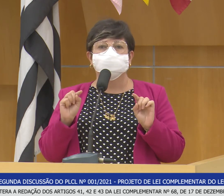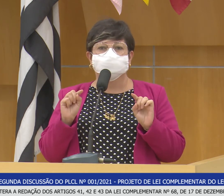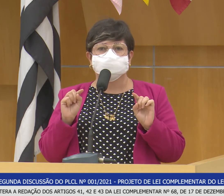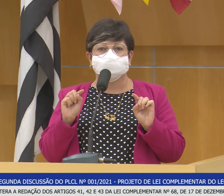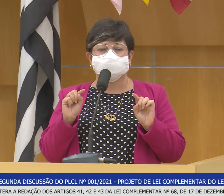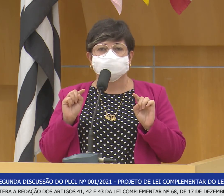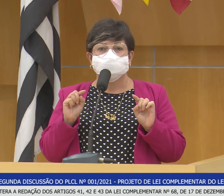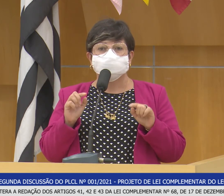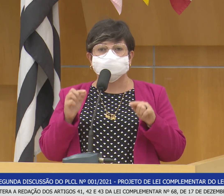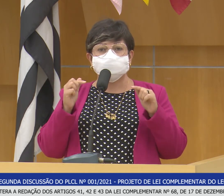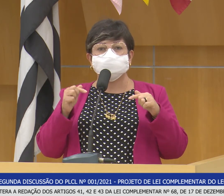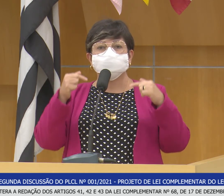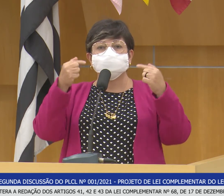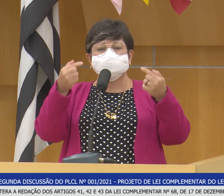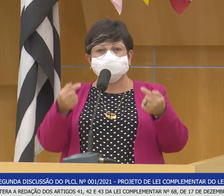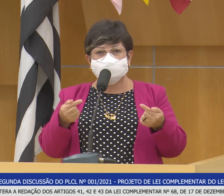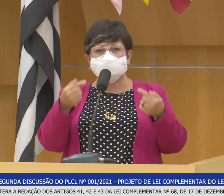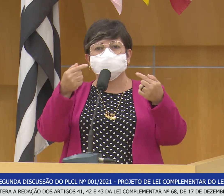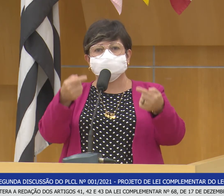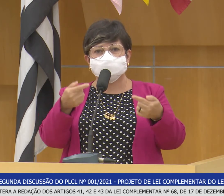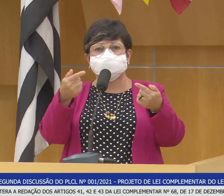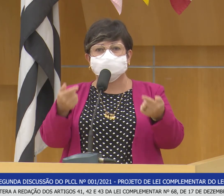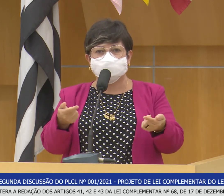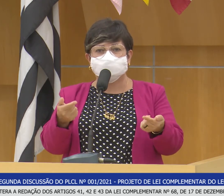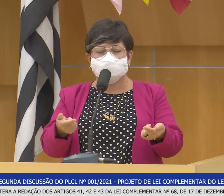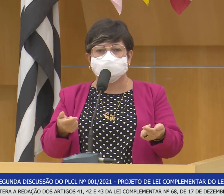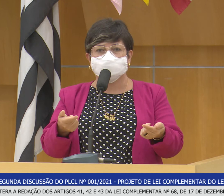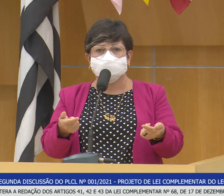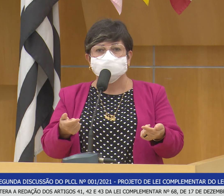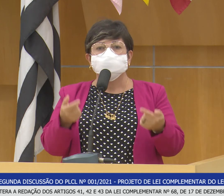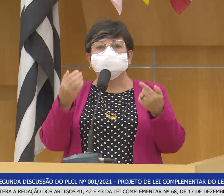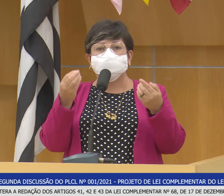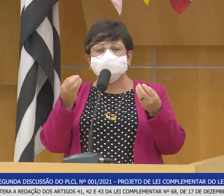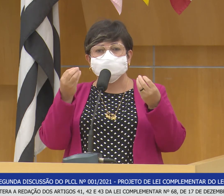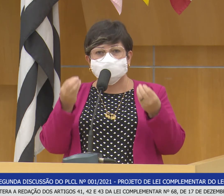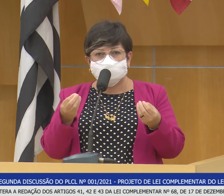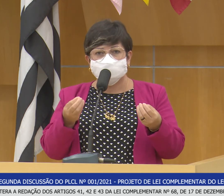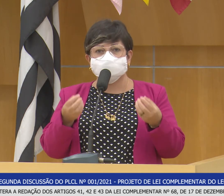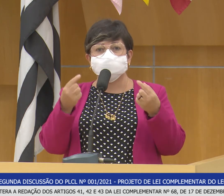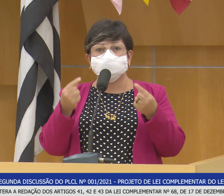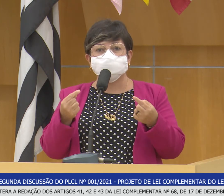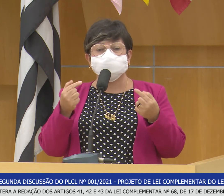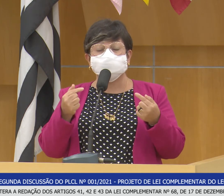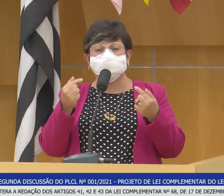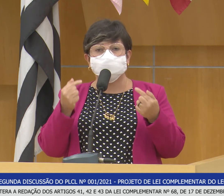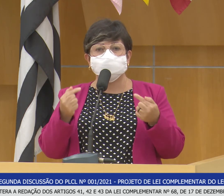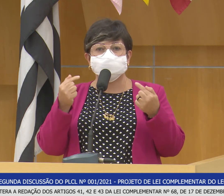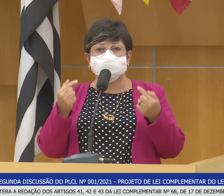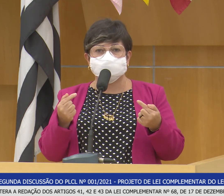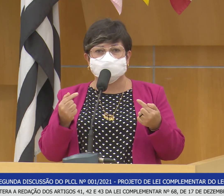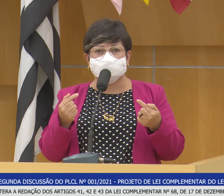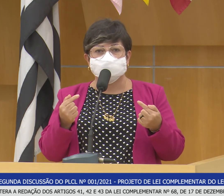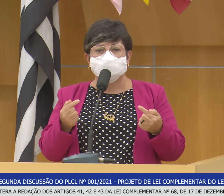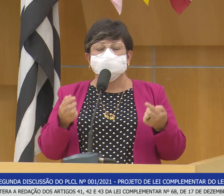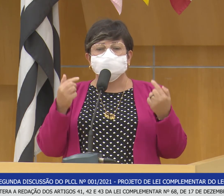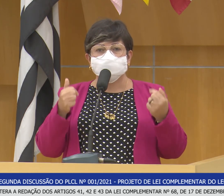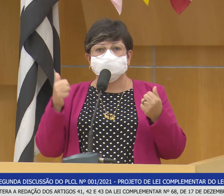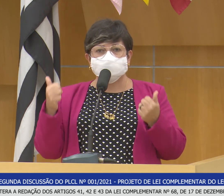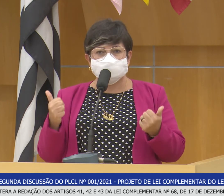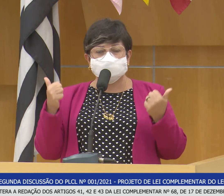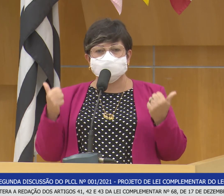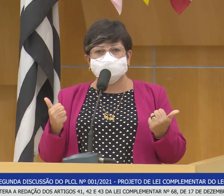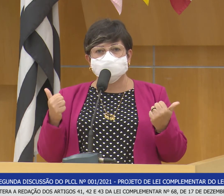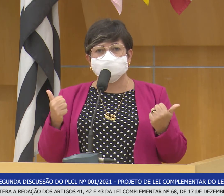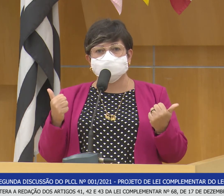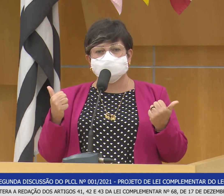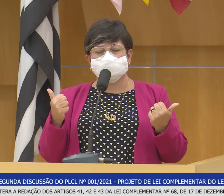aplicar multas, mas se for necessário, assim será feito, para que a gente possa se conscientizar. Como eu